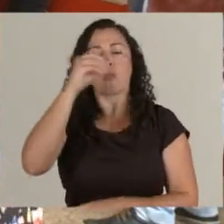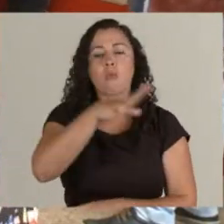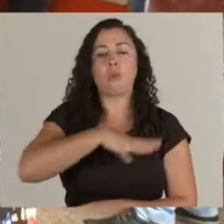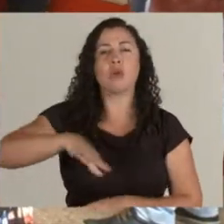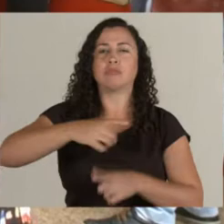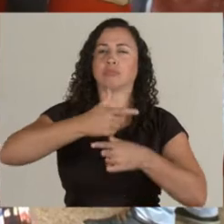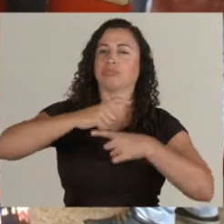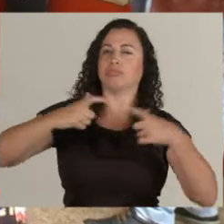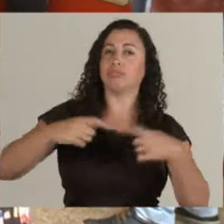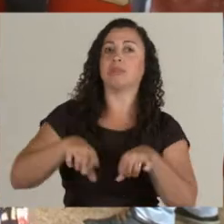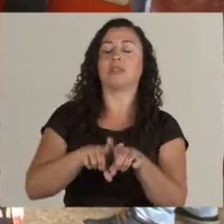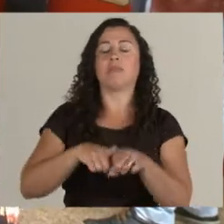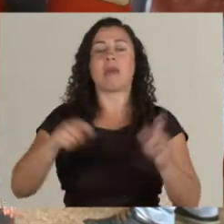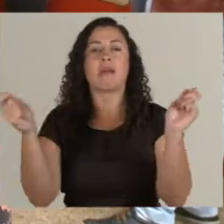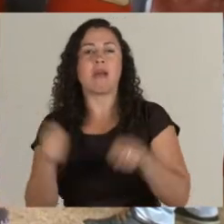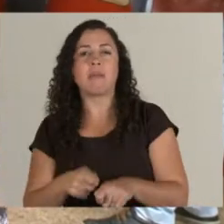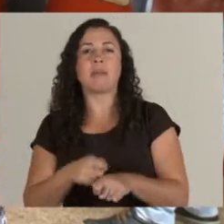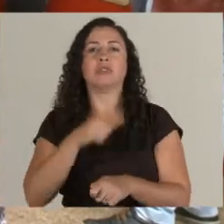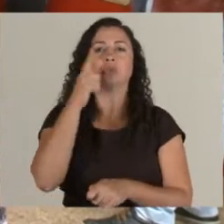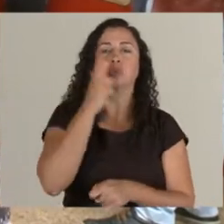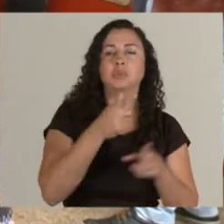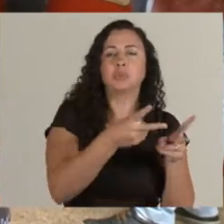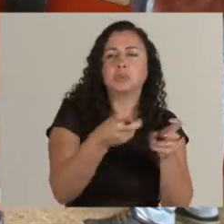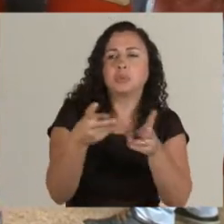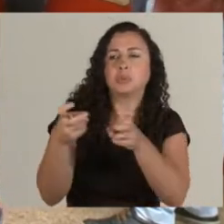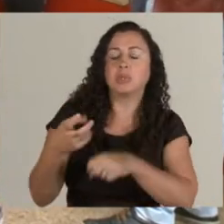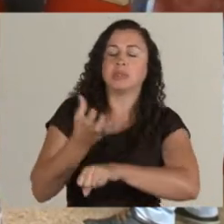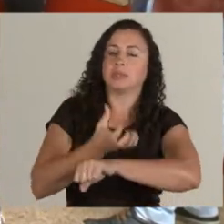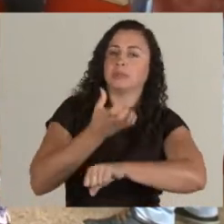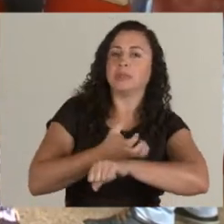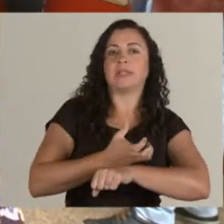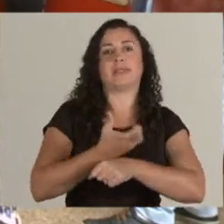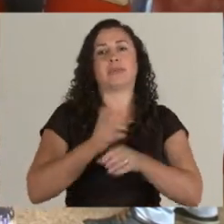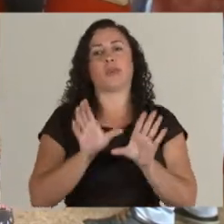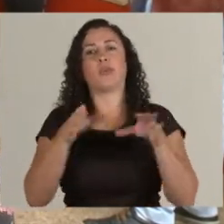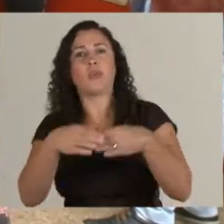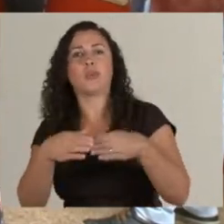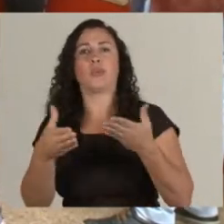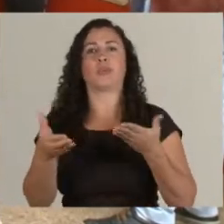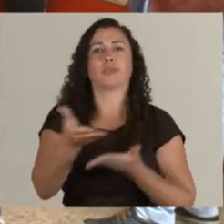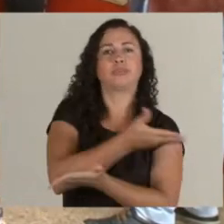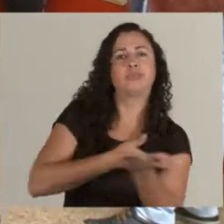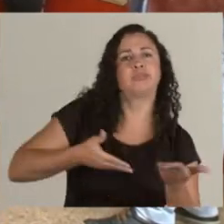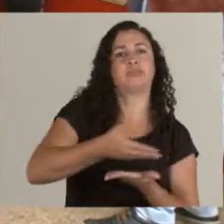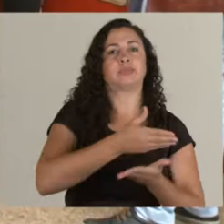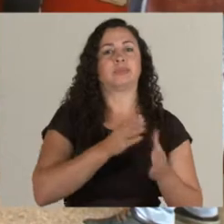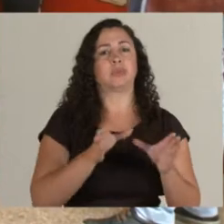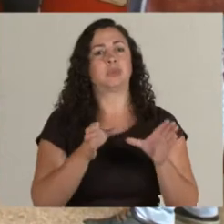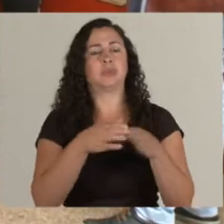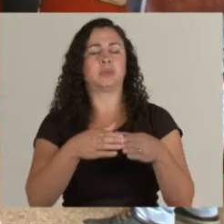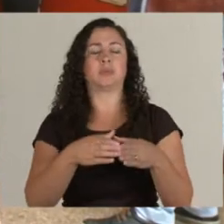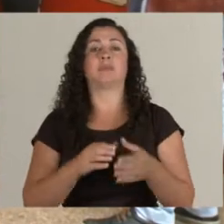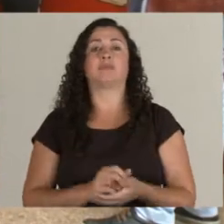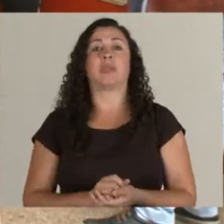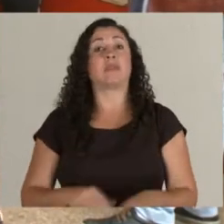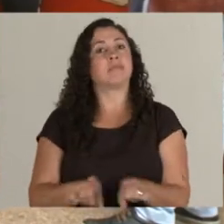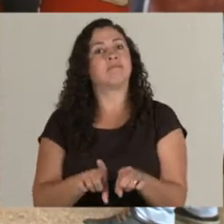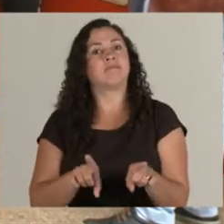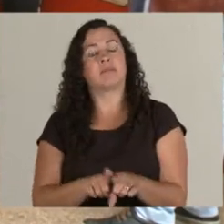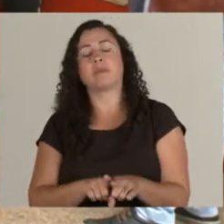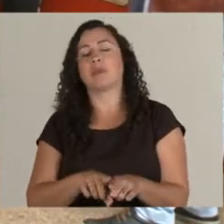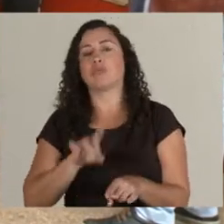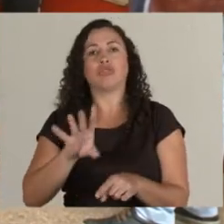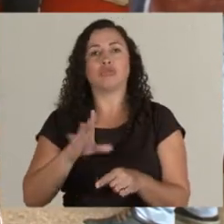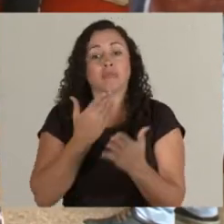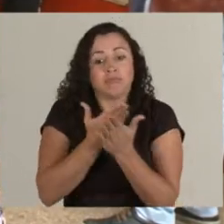de um conhecimento amplo e diante de uma capacidade de lidar com as múltiplas disciplinas, entre grupos, entre equipes. Então, vai um